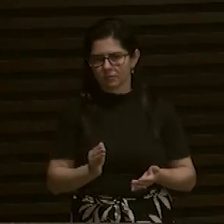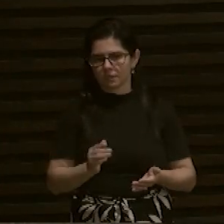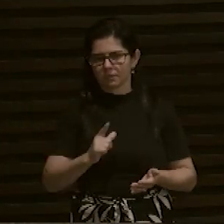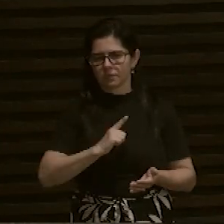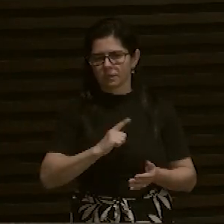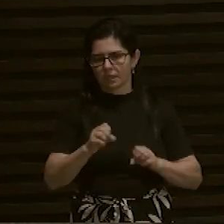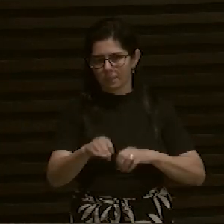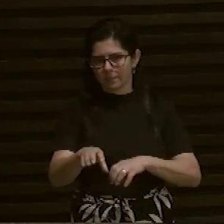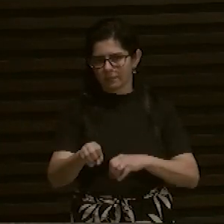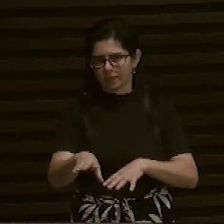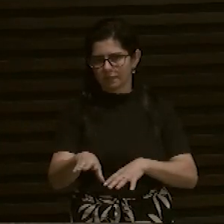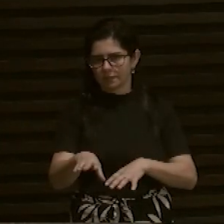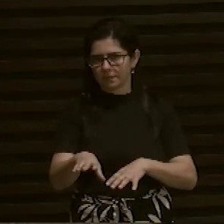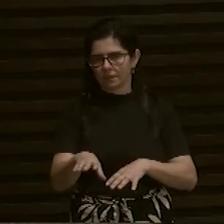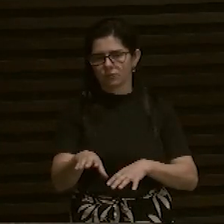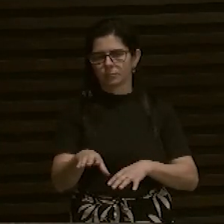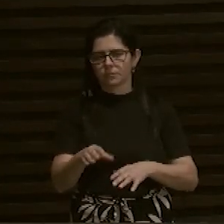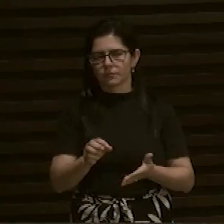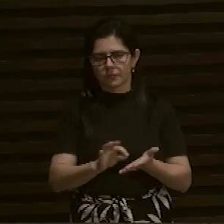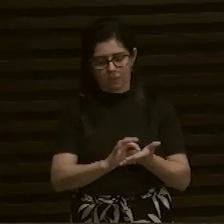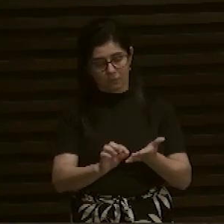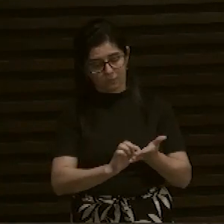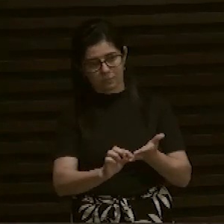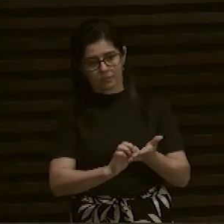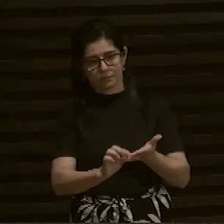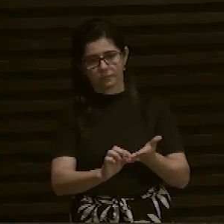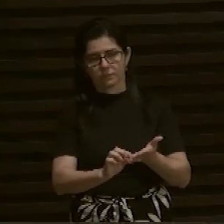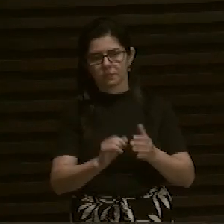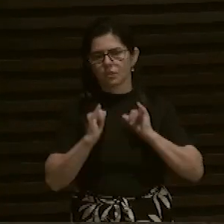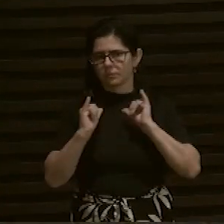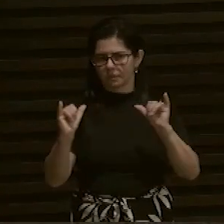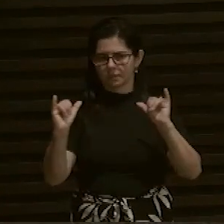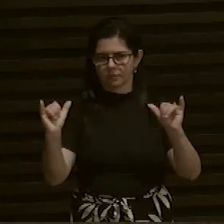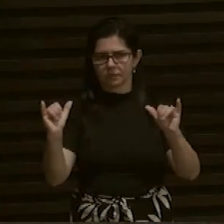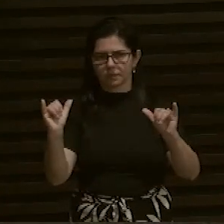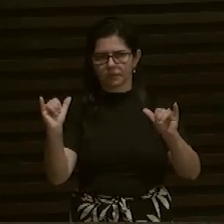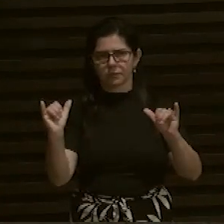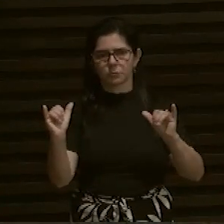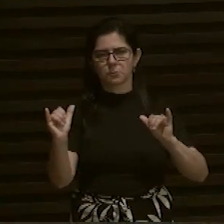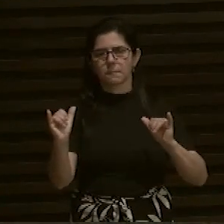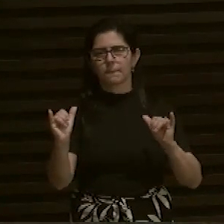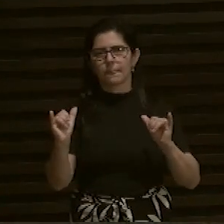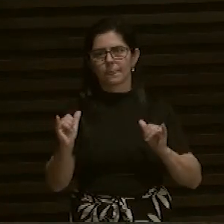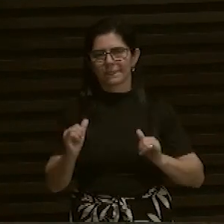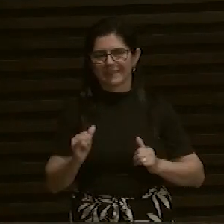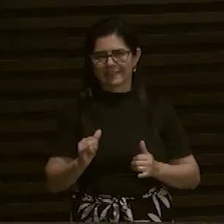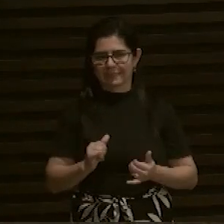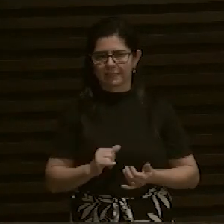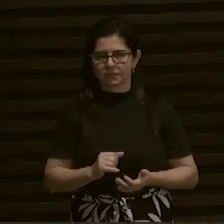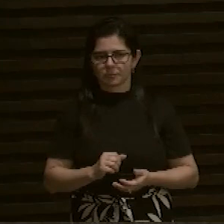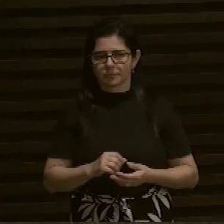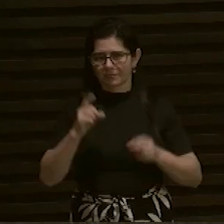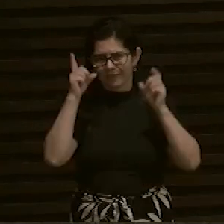lá no rodapé sobre essa mensagem aqui, que é bem complicada, por assim